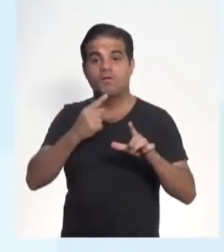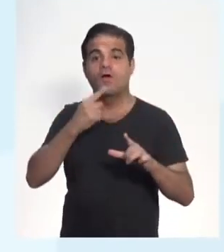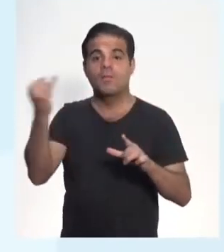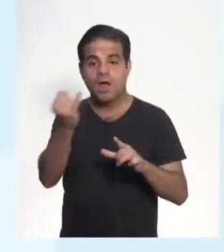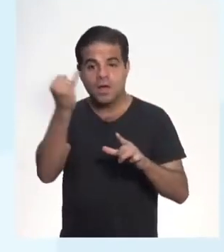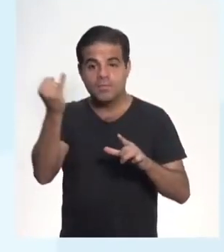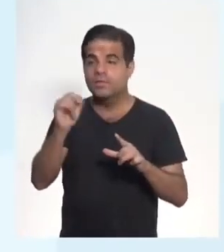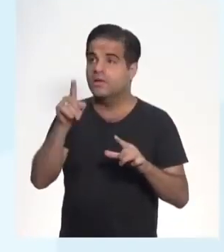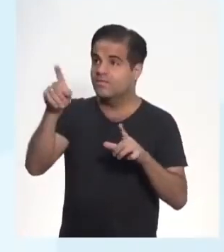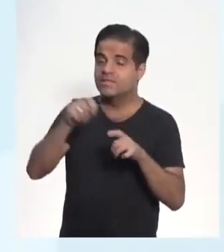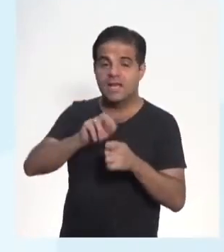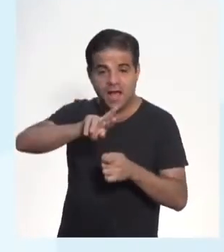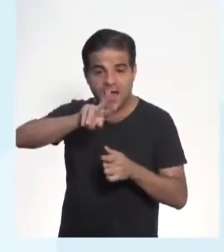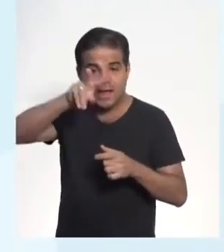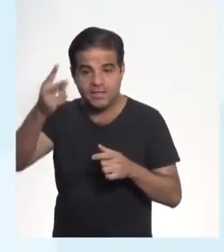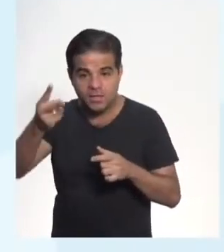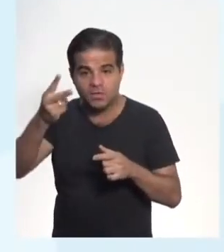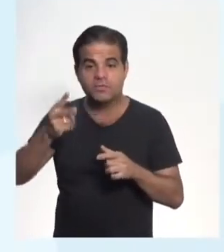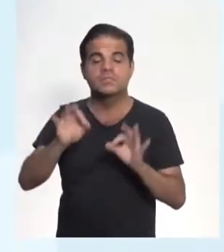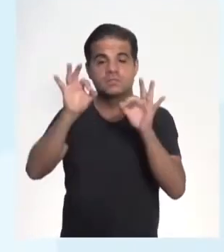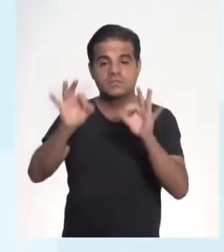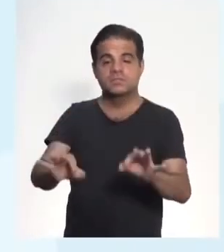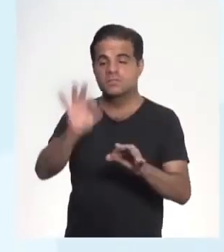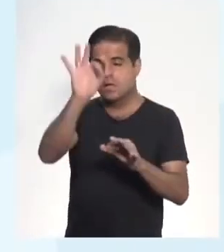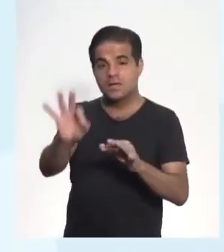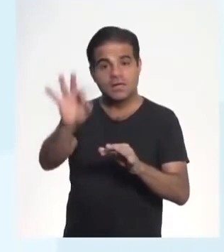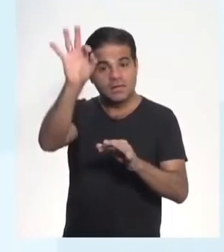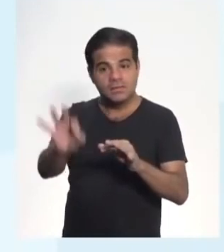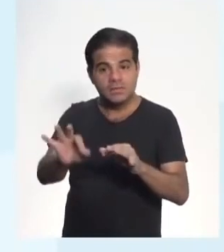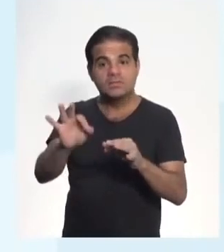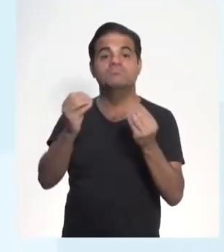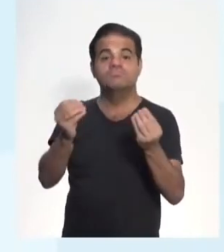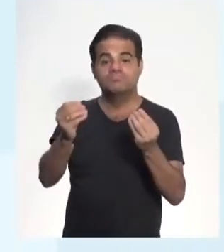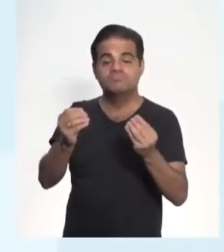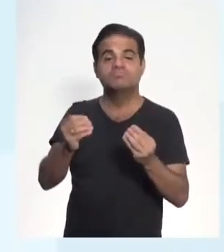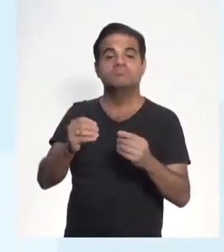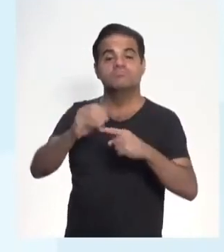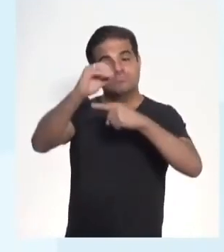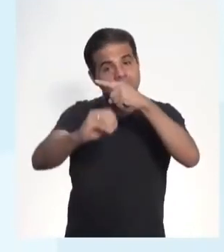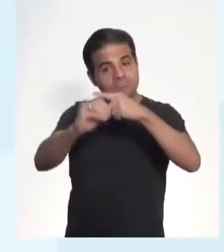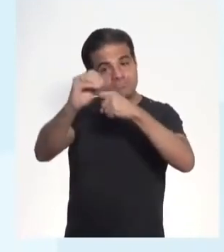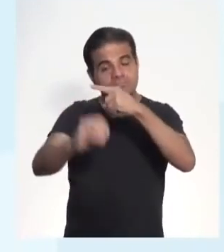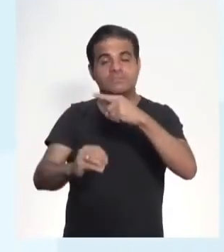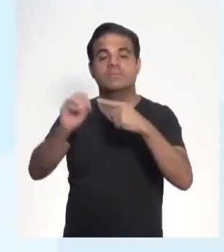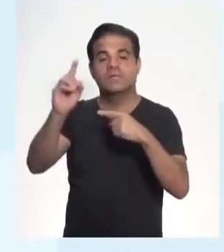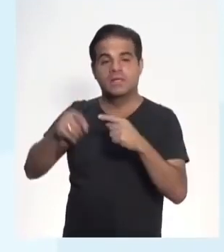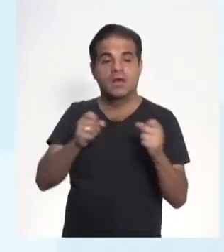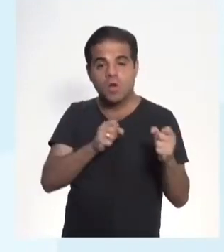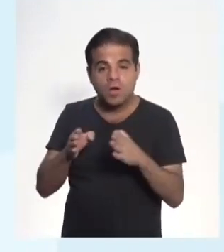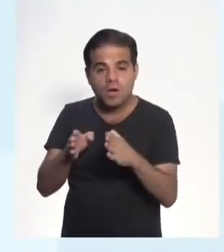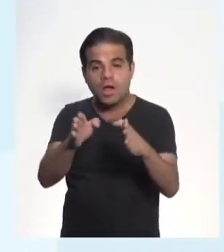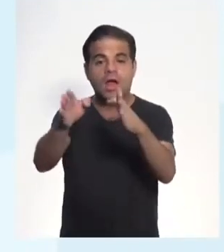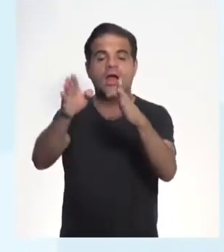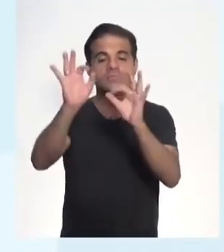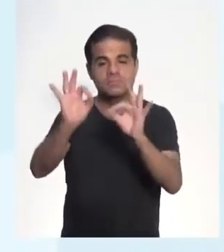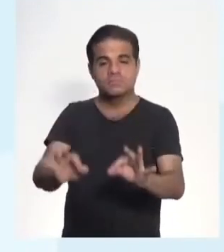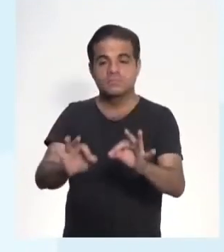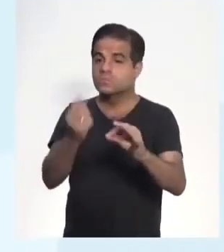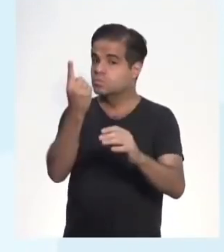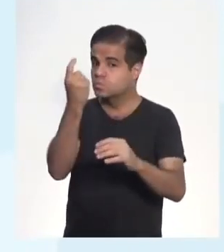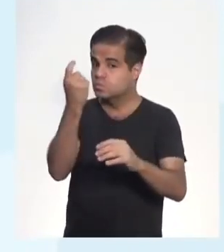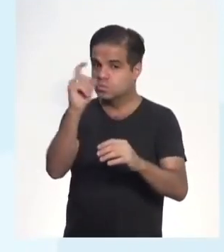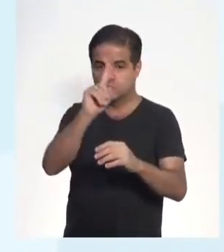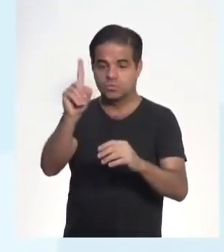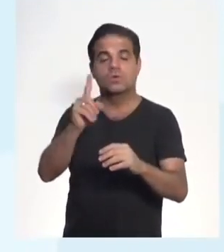de fazer essa conversão da forma em porcentagem para a forma fracionária, que é um dos caminhos, não é o